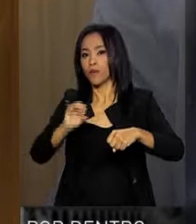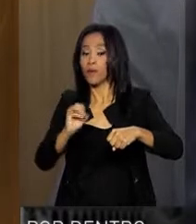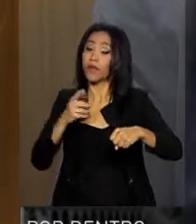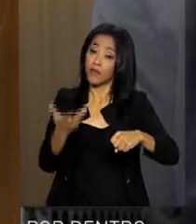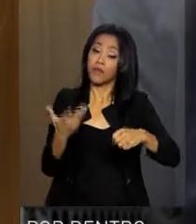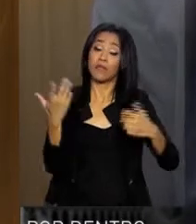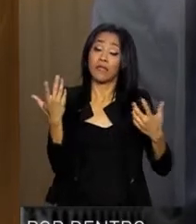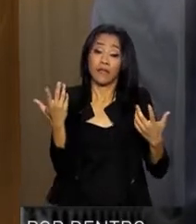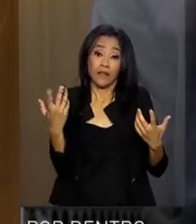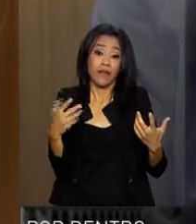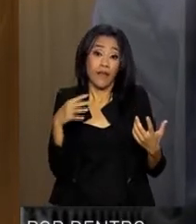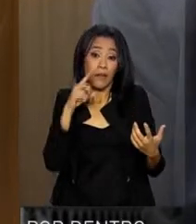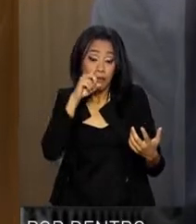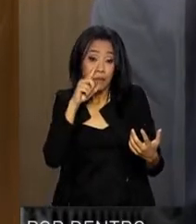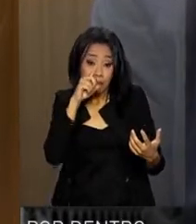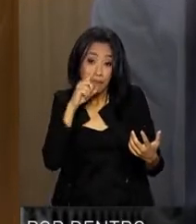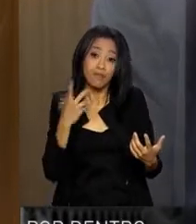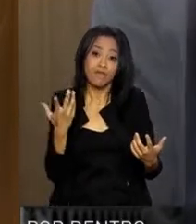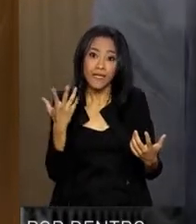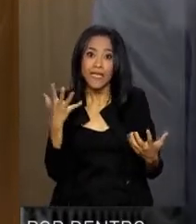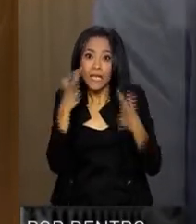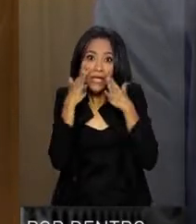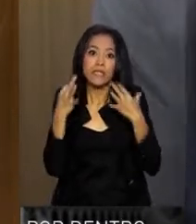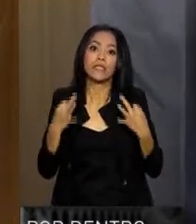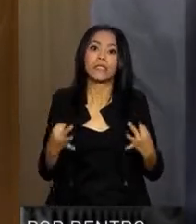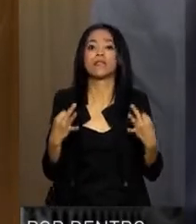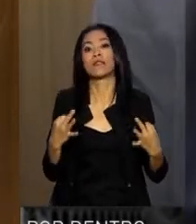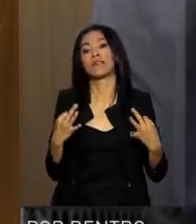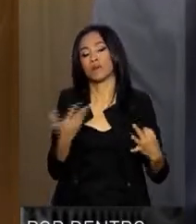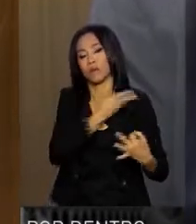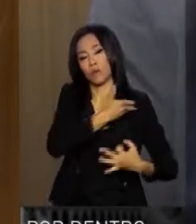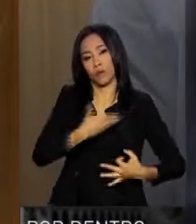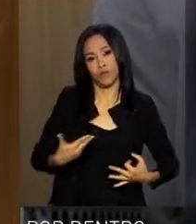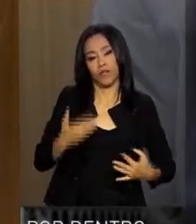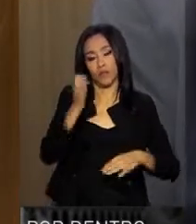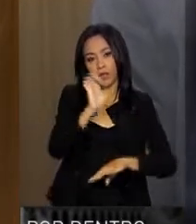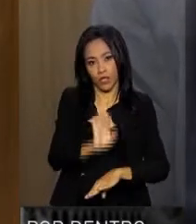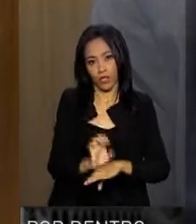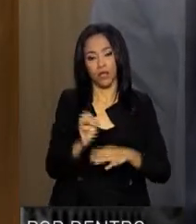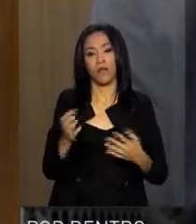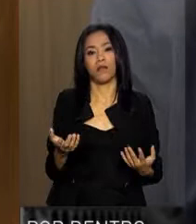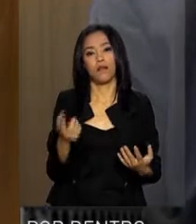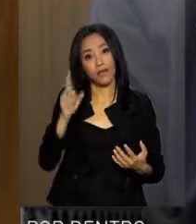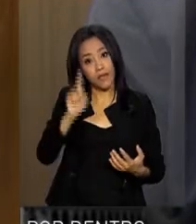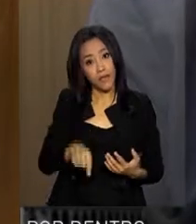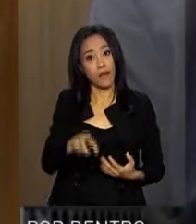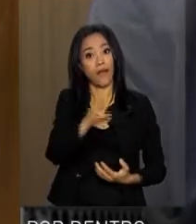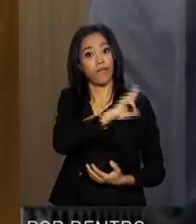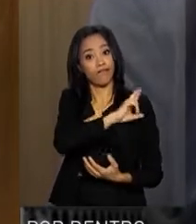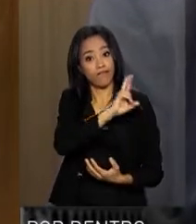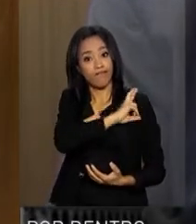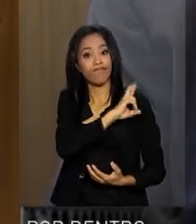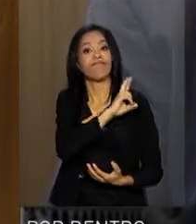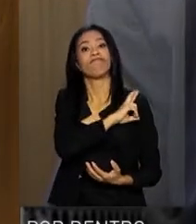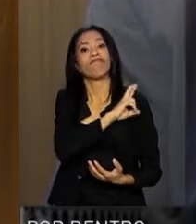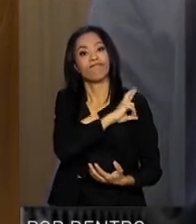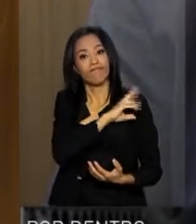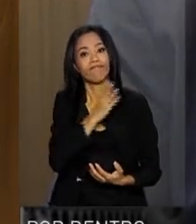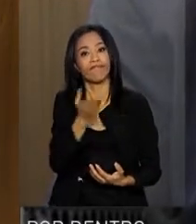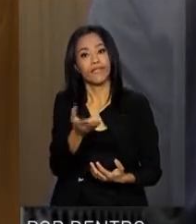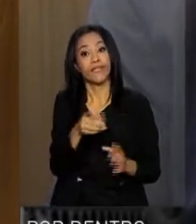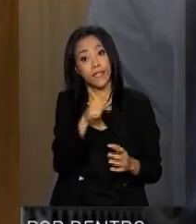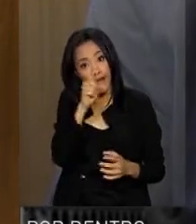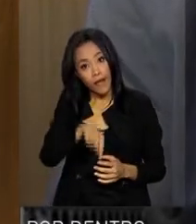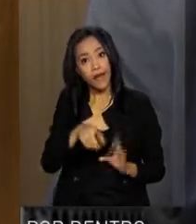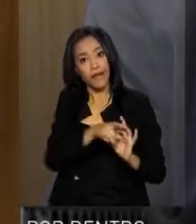necessário cada vez mais atenção do governo do estado a quem cabe a maioria dos licenciamentos